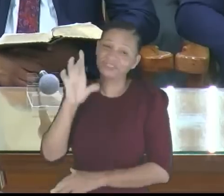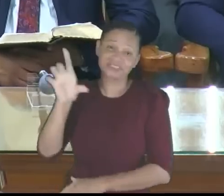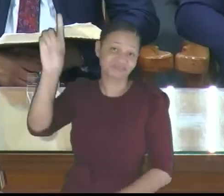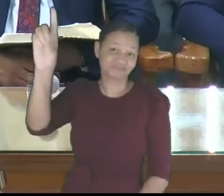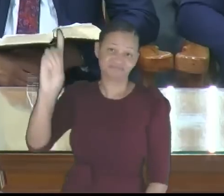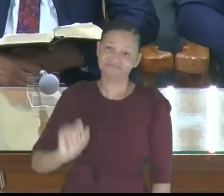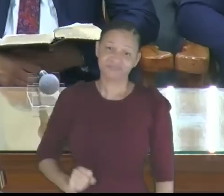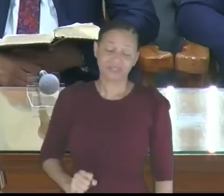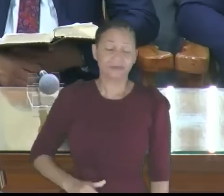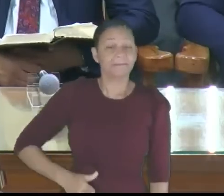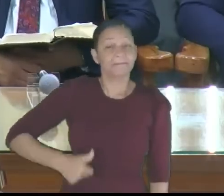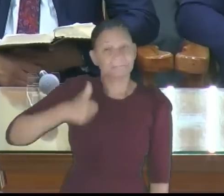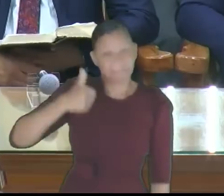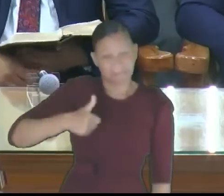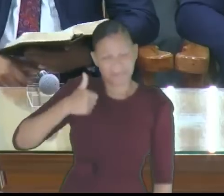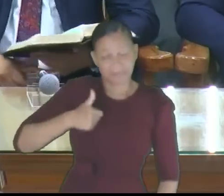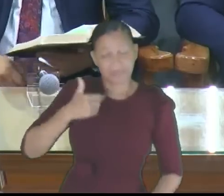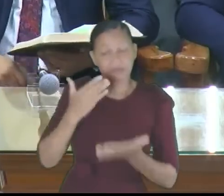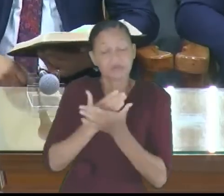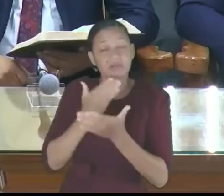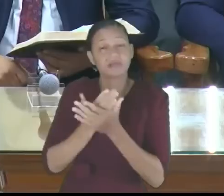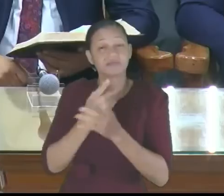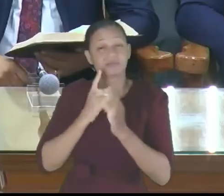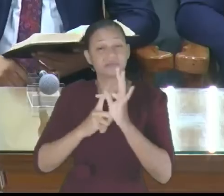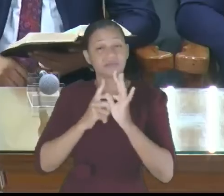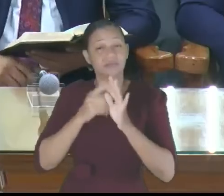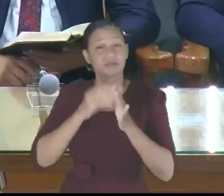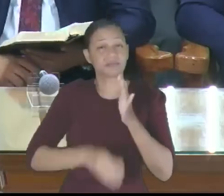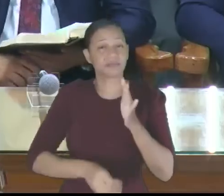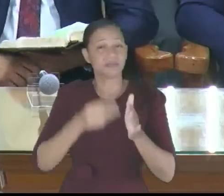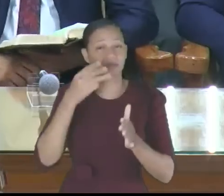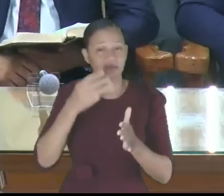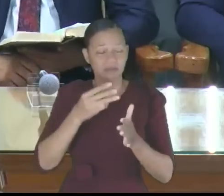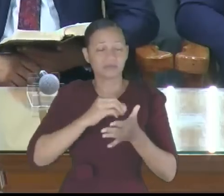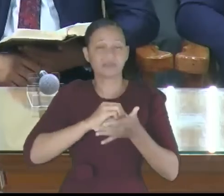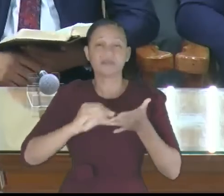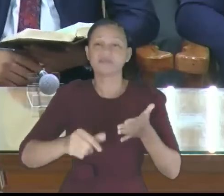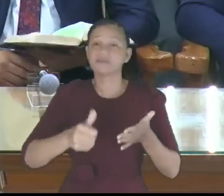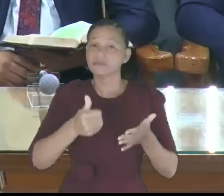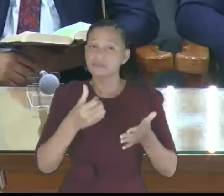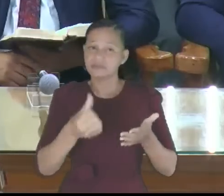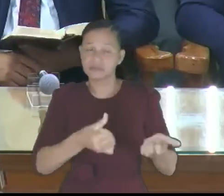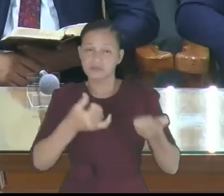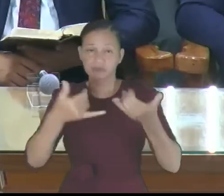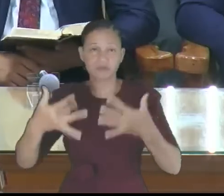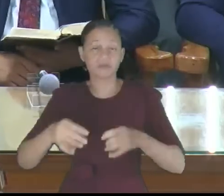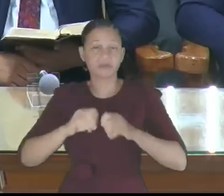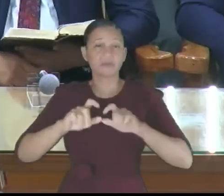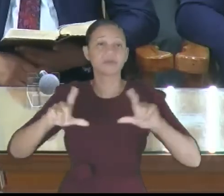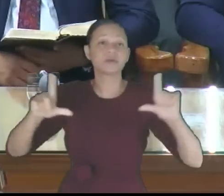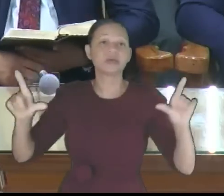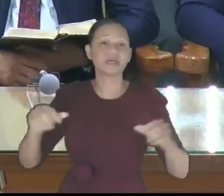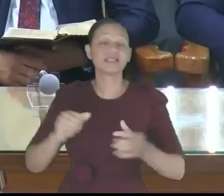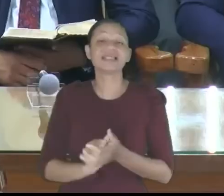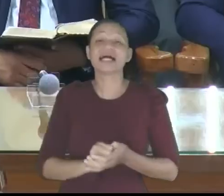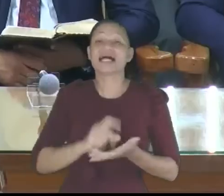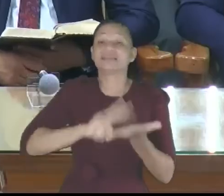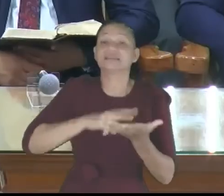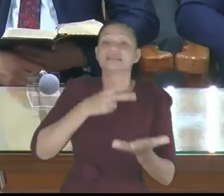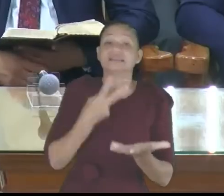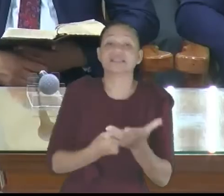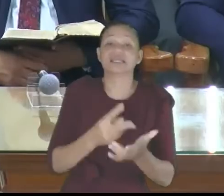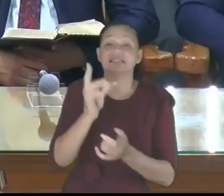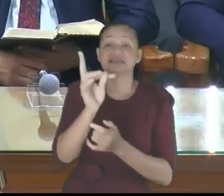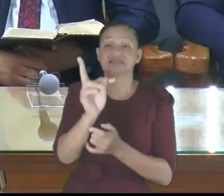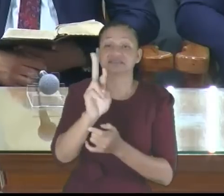Na primeira carta de Paulo a Timóteo, capítulo 3, versículo 16. Põe na tela, na Trinitariana,